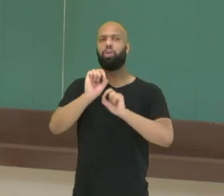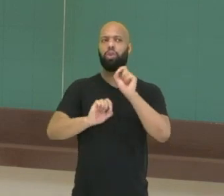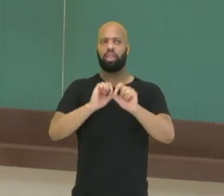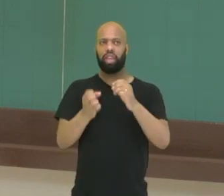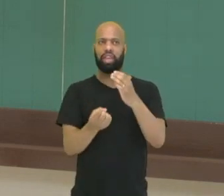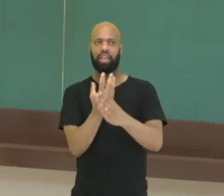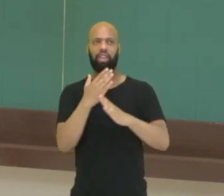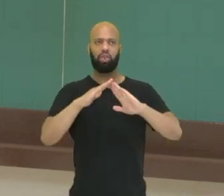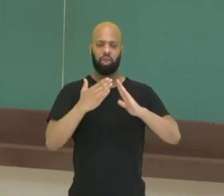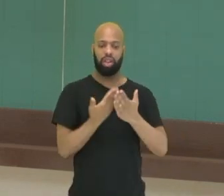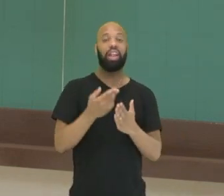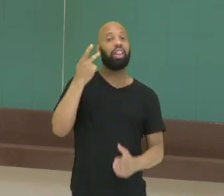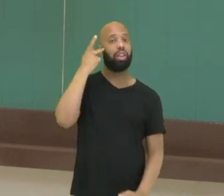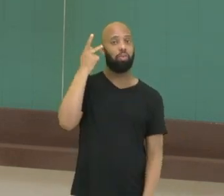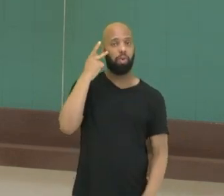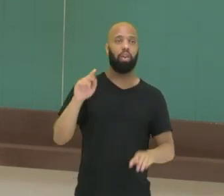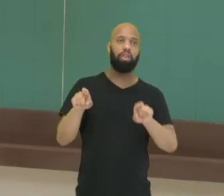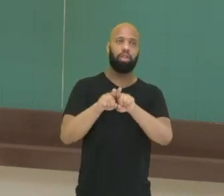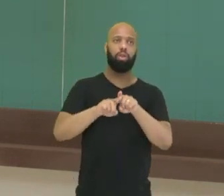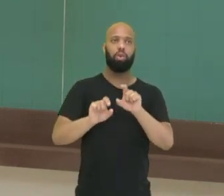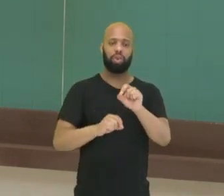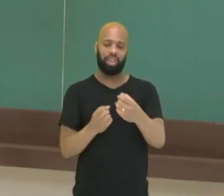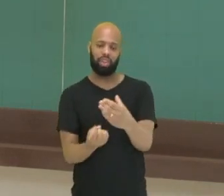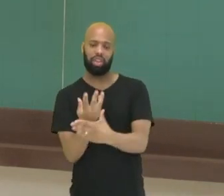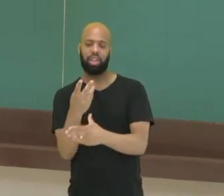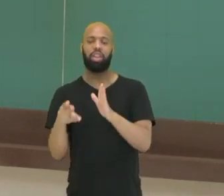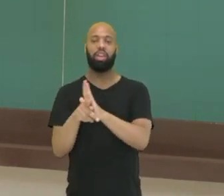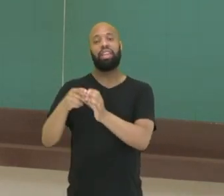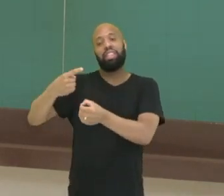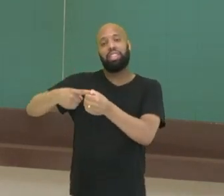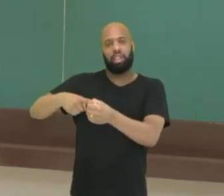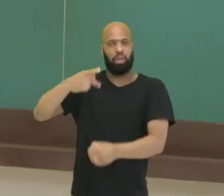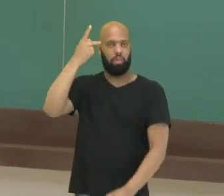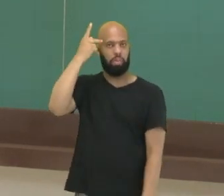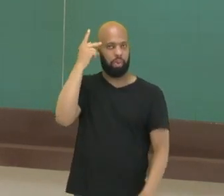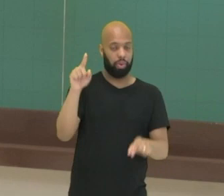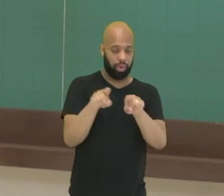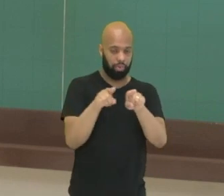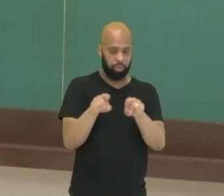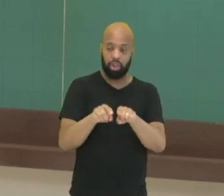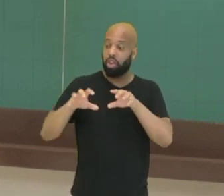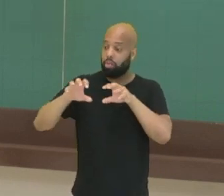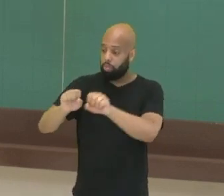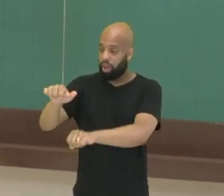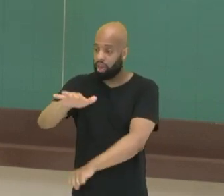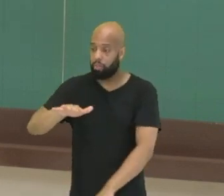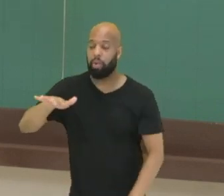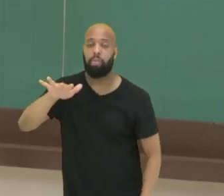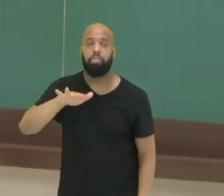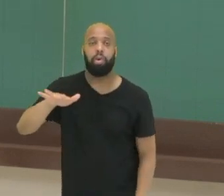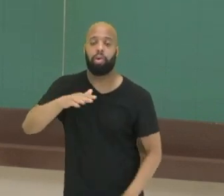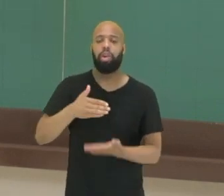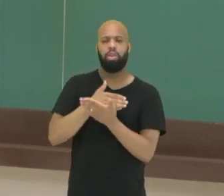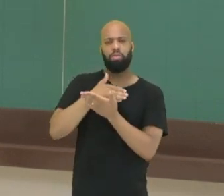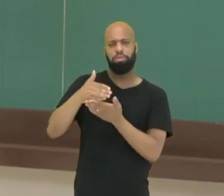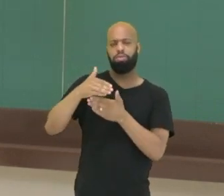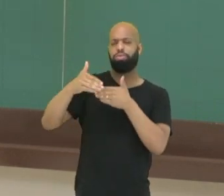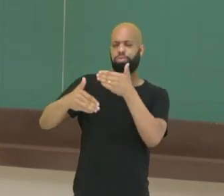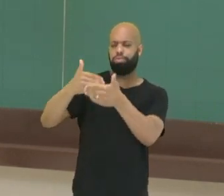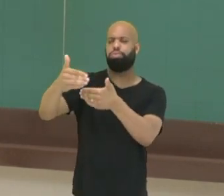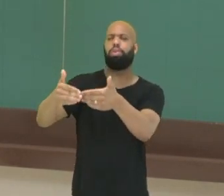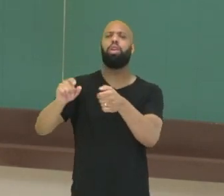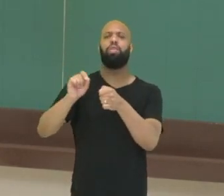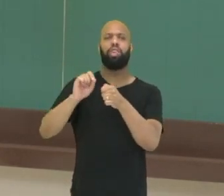Colégio de São Paulo e, claro, origem à cidade de São Paulo. Então, ocupam aquela porção e começam ali